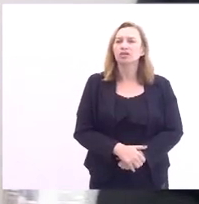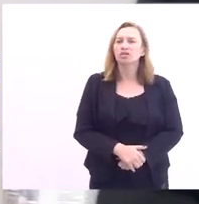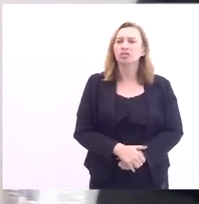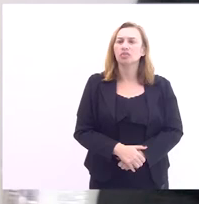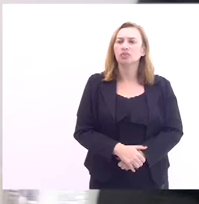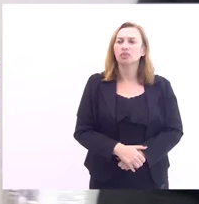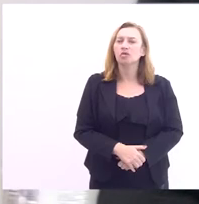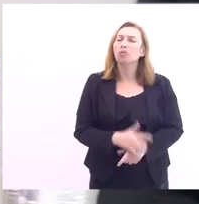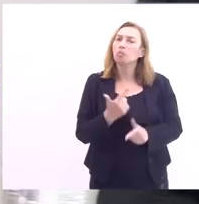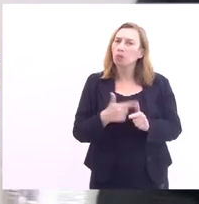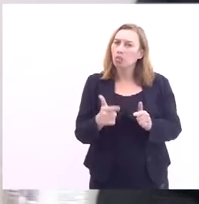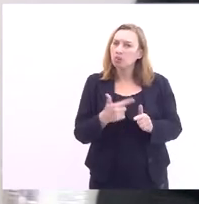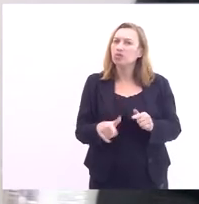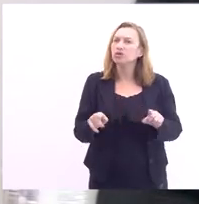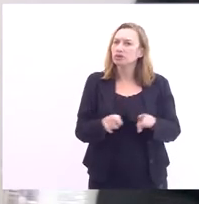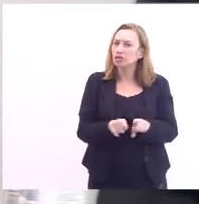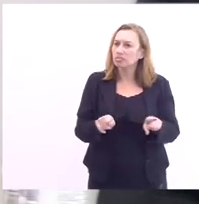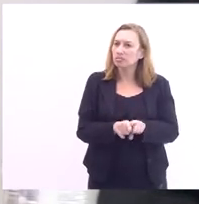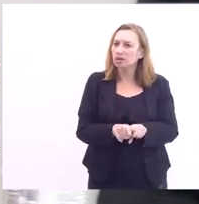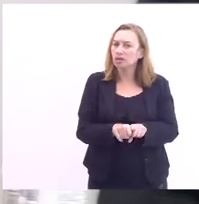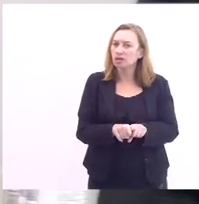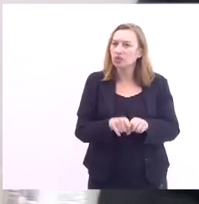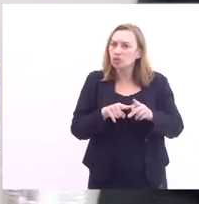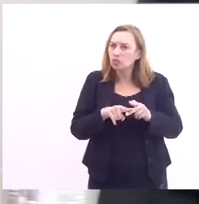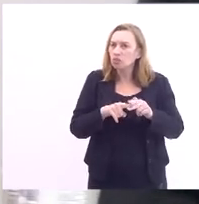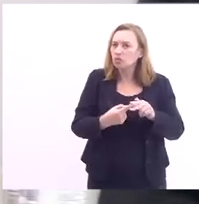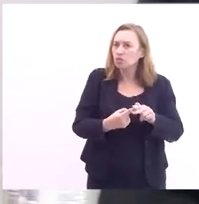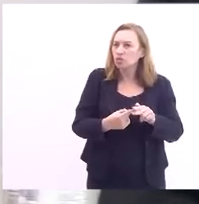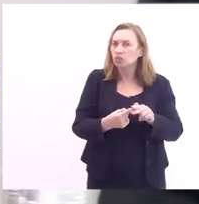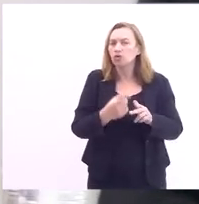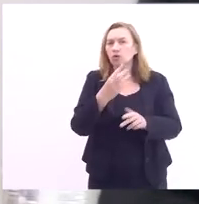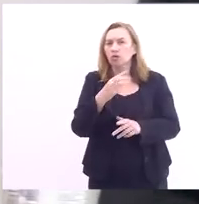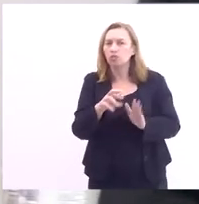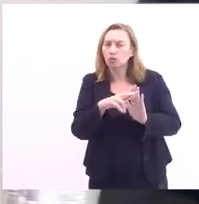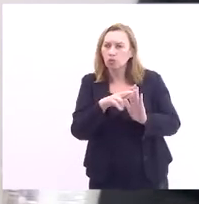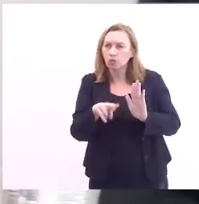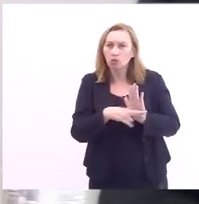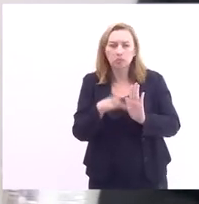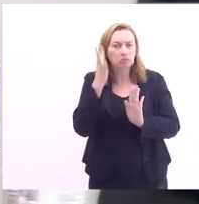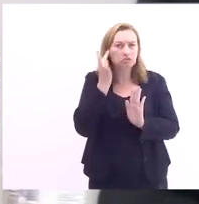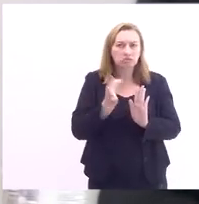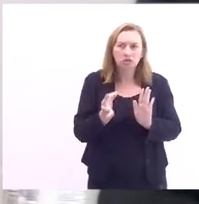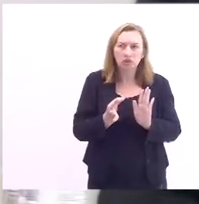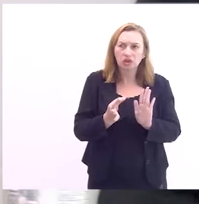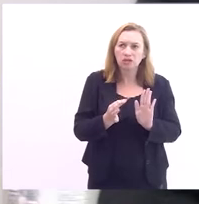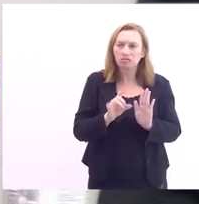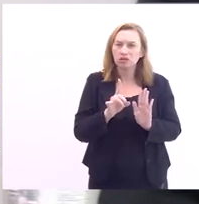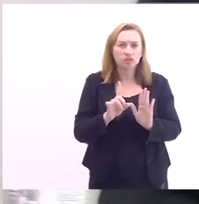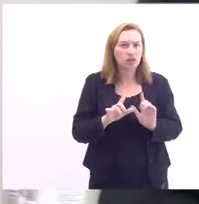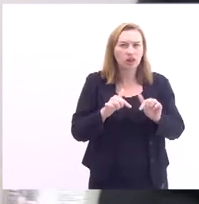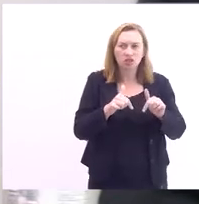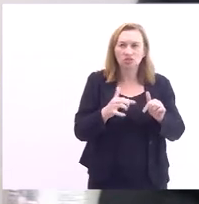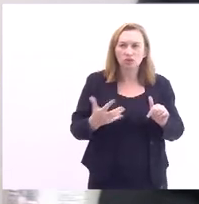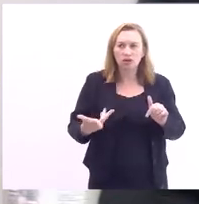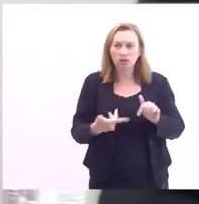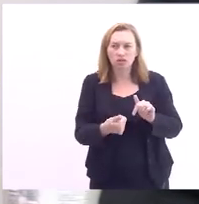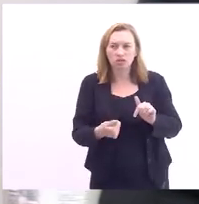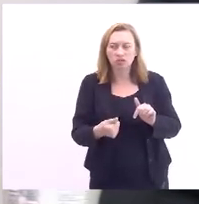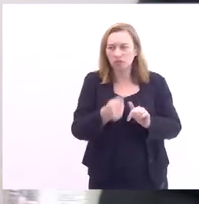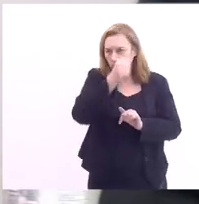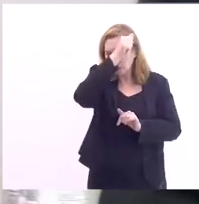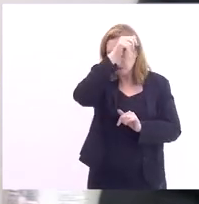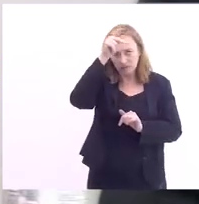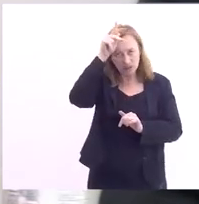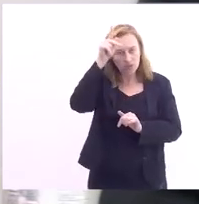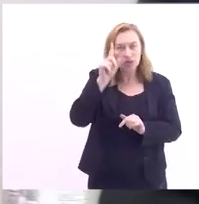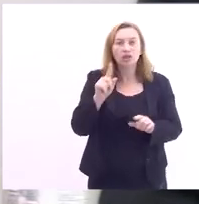Há um problema também, que é o termo de ajustamento de conduta, que eu não sei por que razão não está funcionando, nem do lado da prefeitura, nem